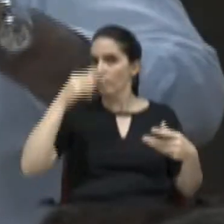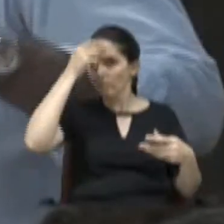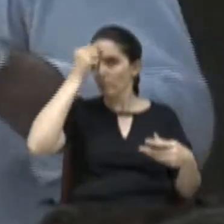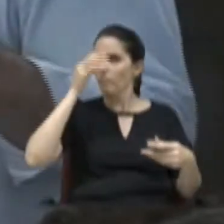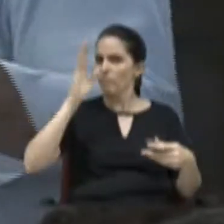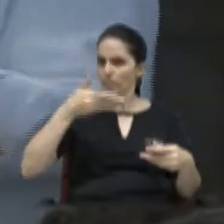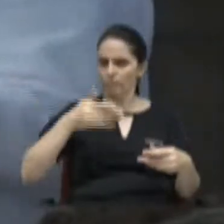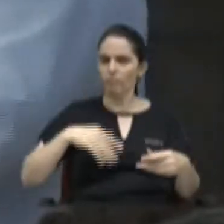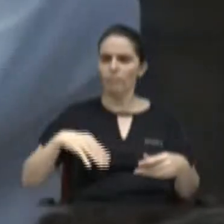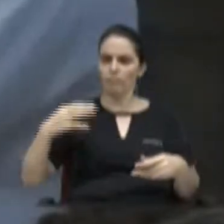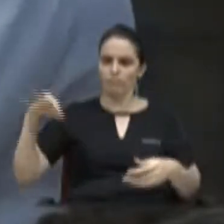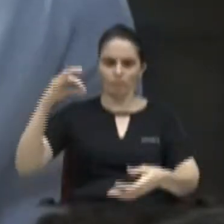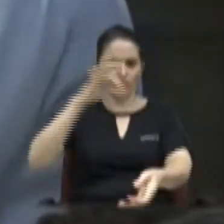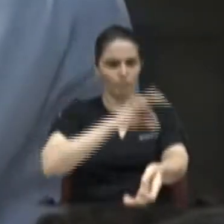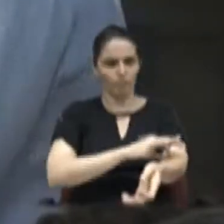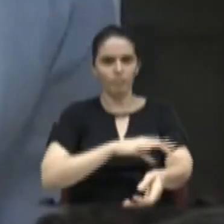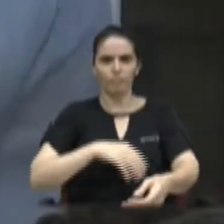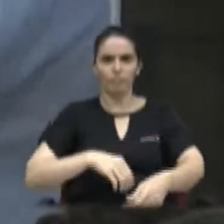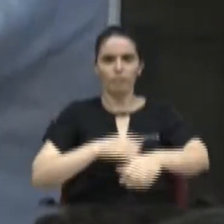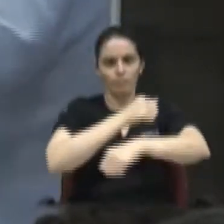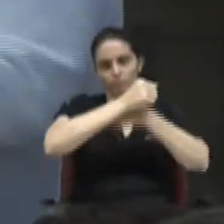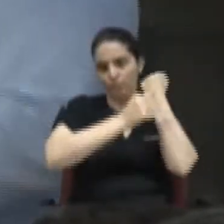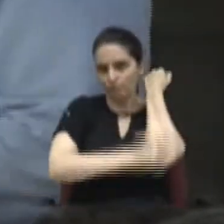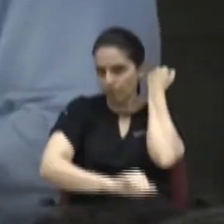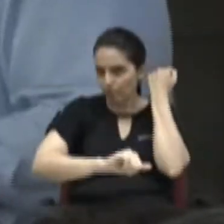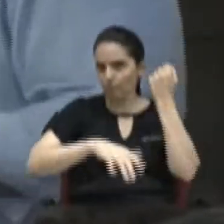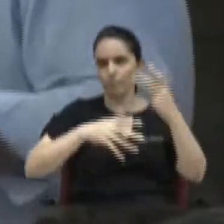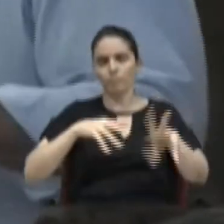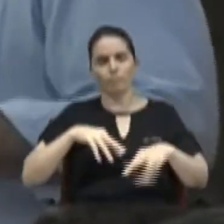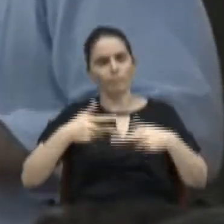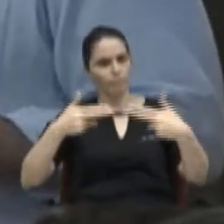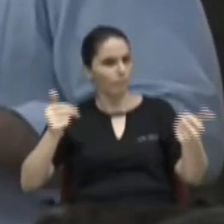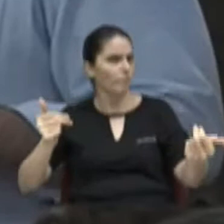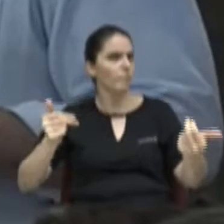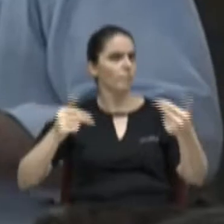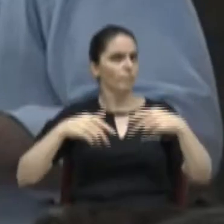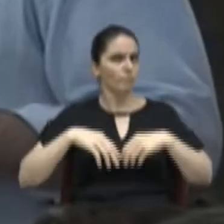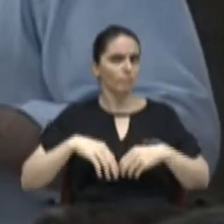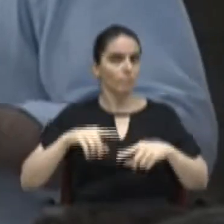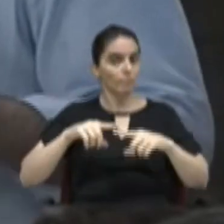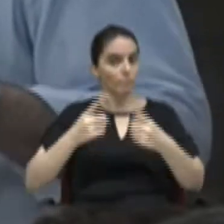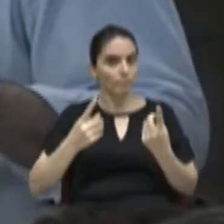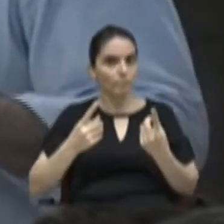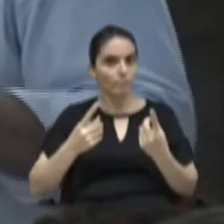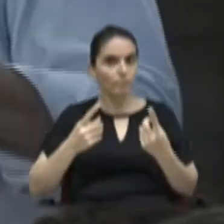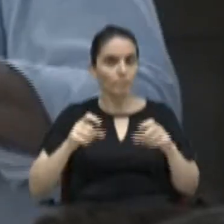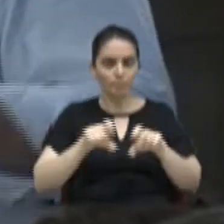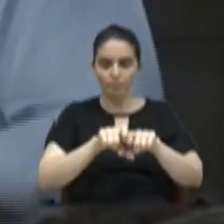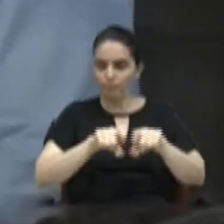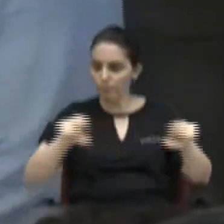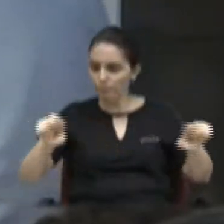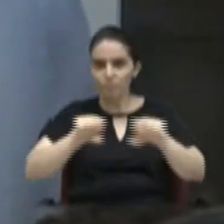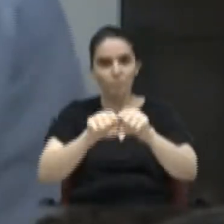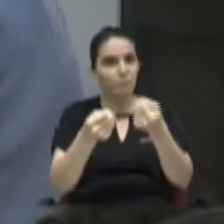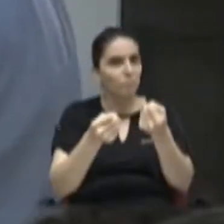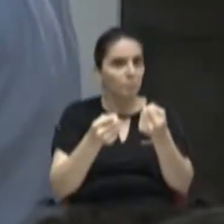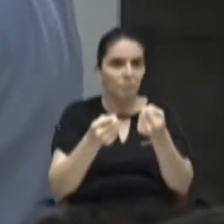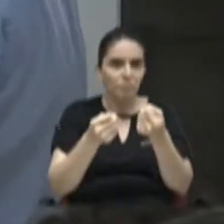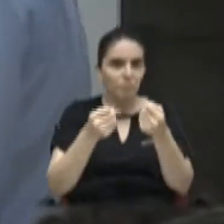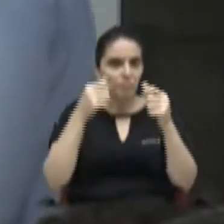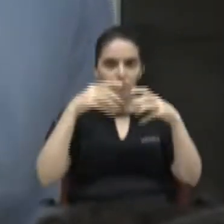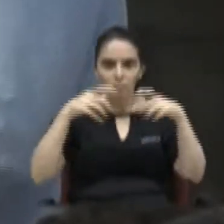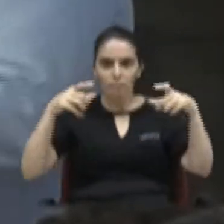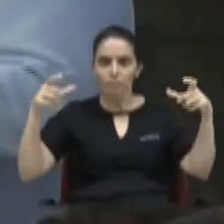de dengue, epidemia de diarreia, epidemia de diversas doenças, mas epidemia de cano quebrado nunca vi. Porque